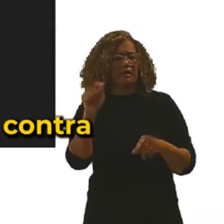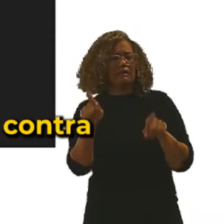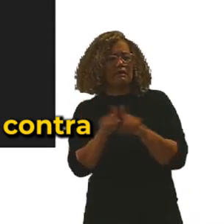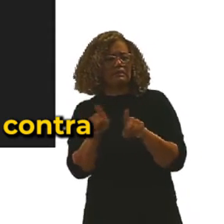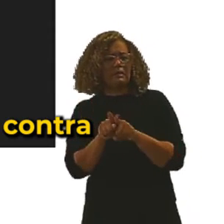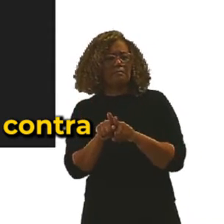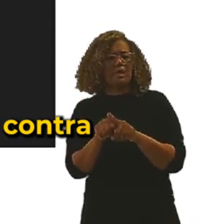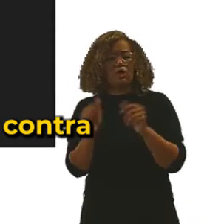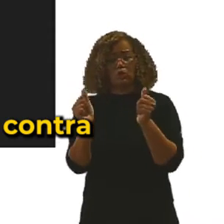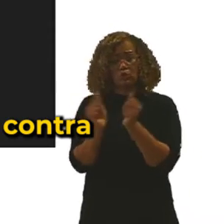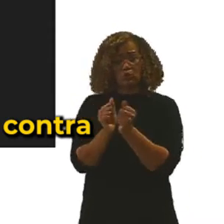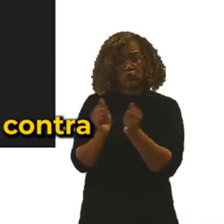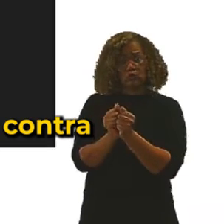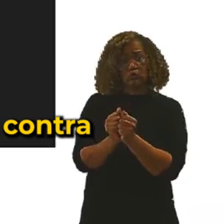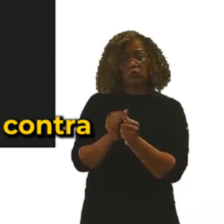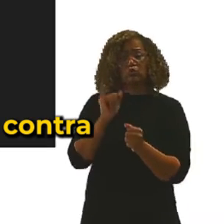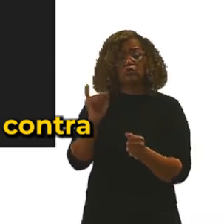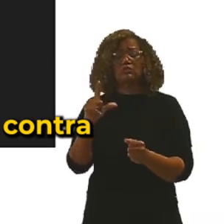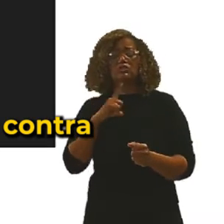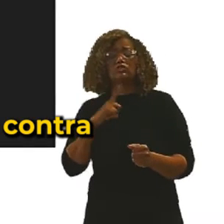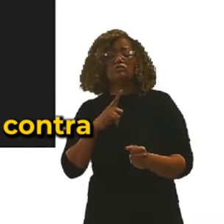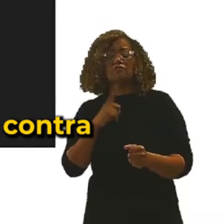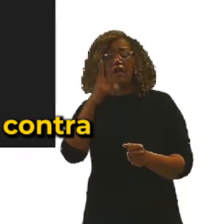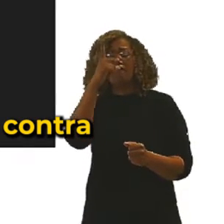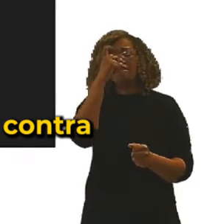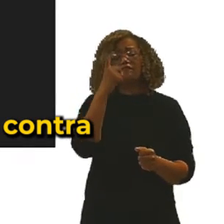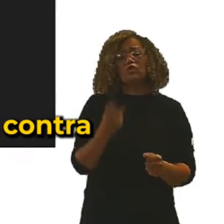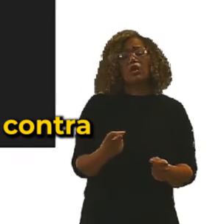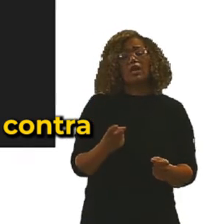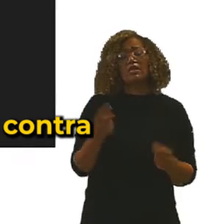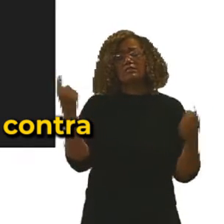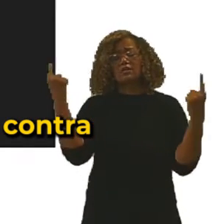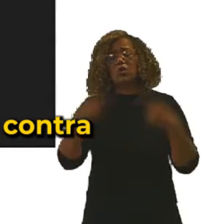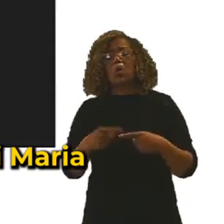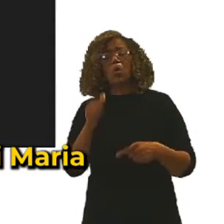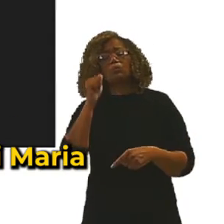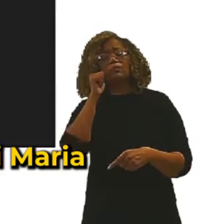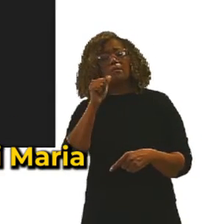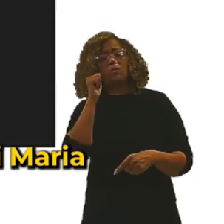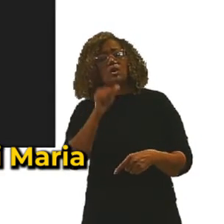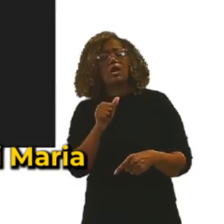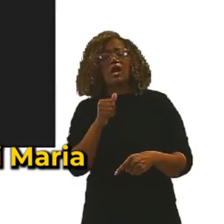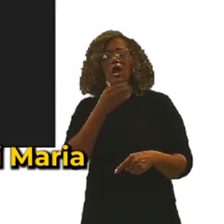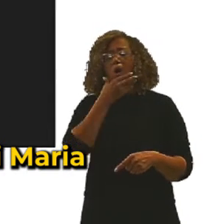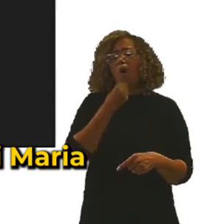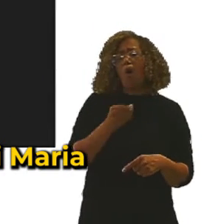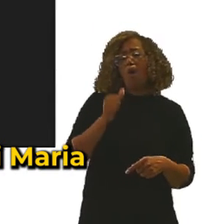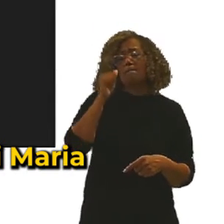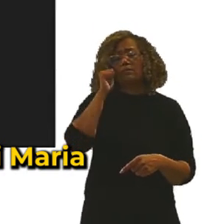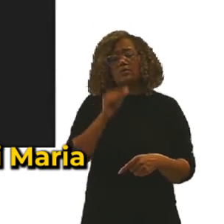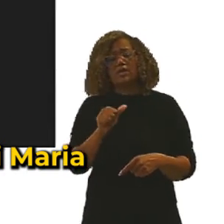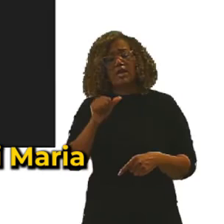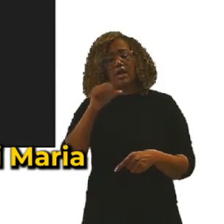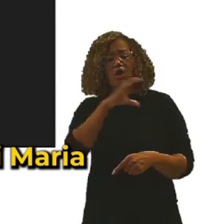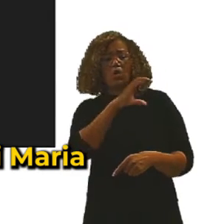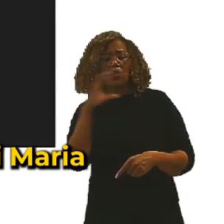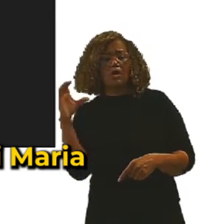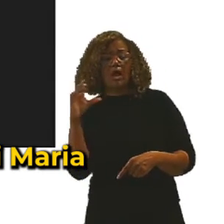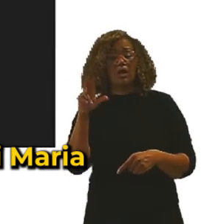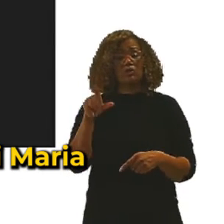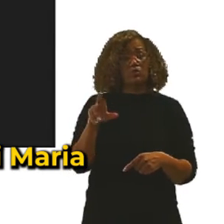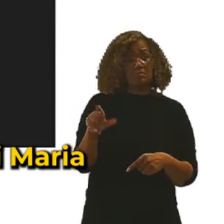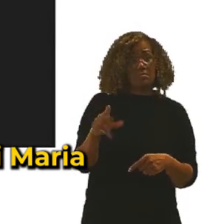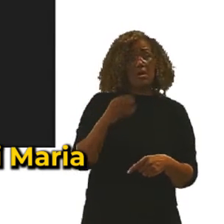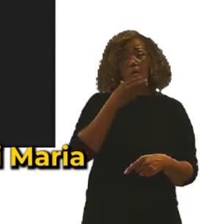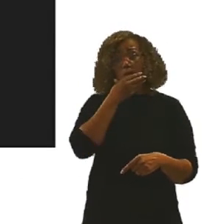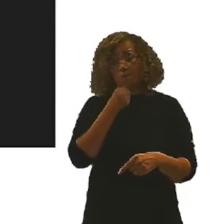fraternas, por exemplo, se tiver a prática de violência contra uma mulher por questão de gênero, por um cunhado, por um irmão, né, por um parente, também vai